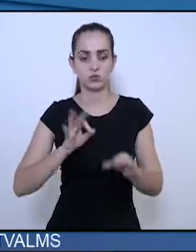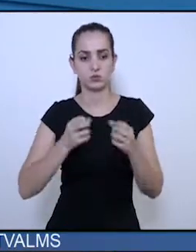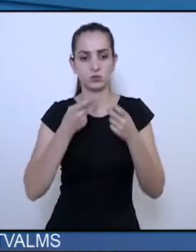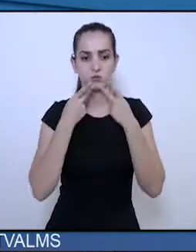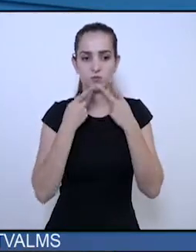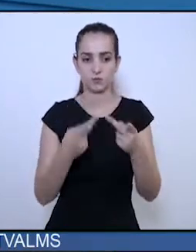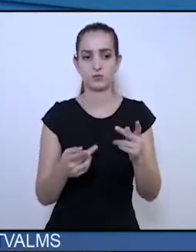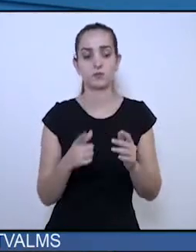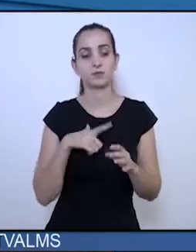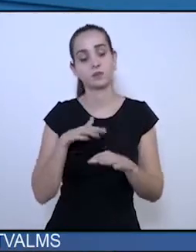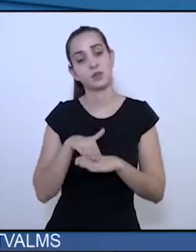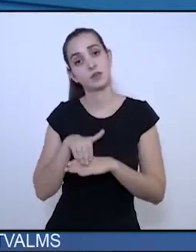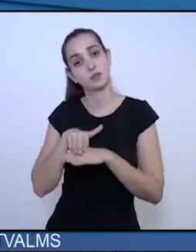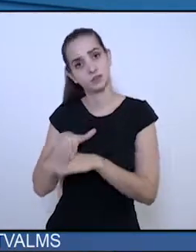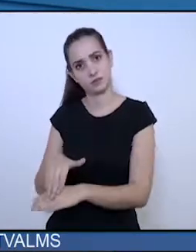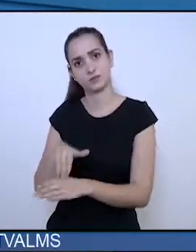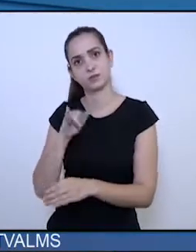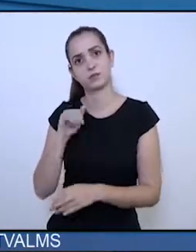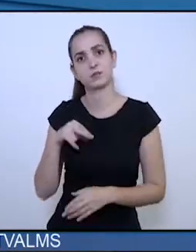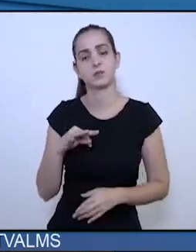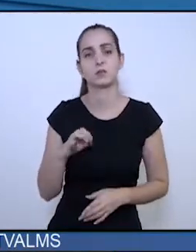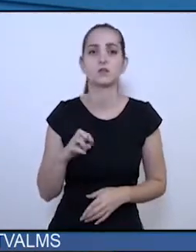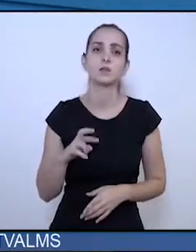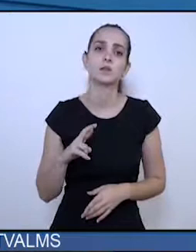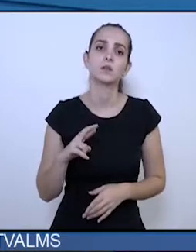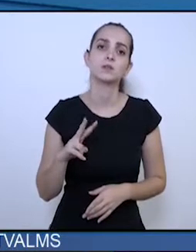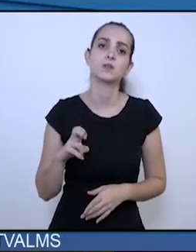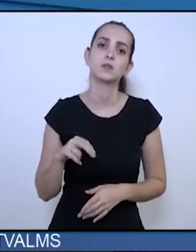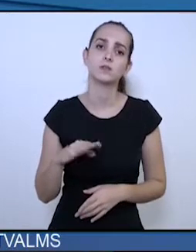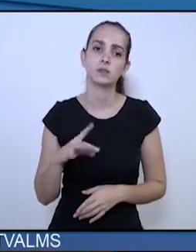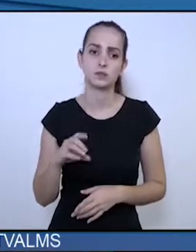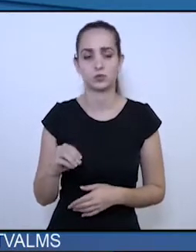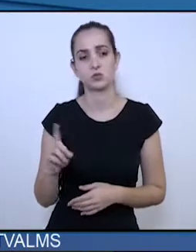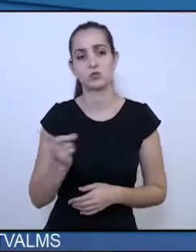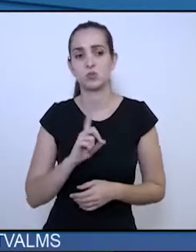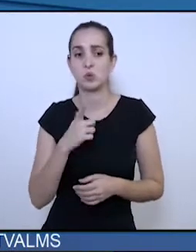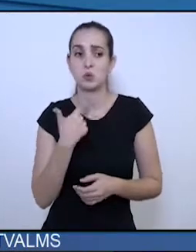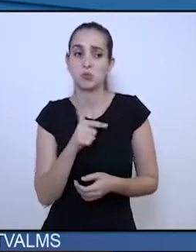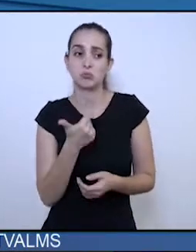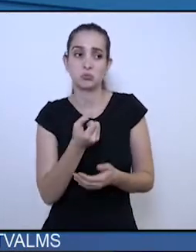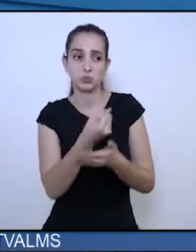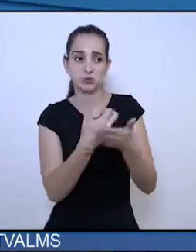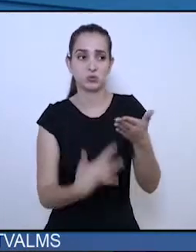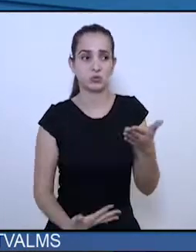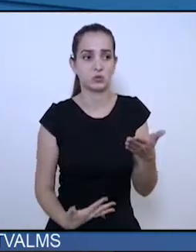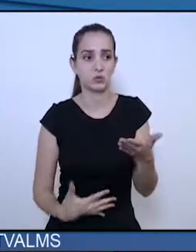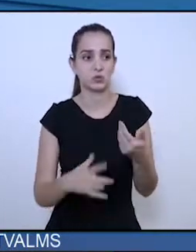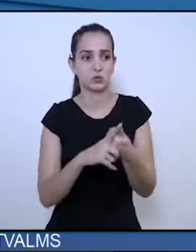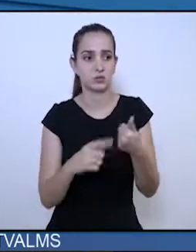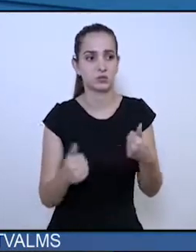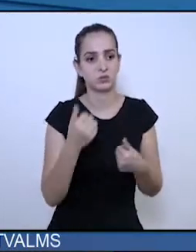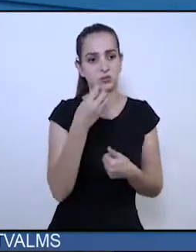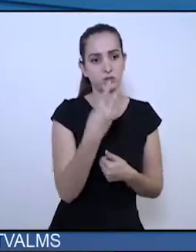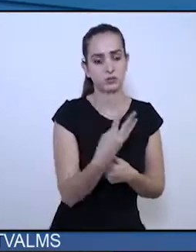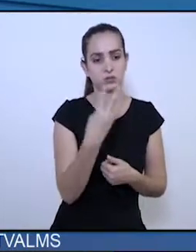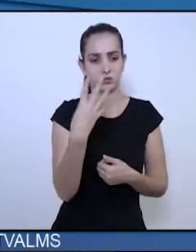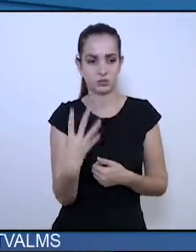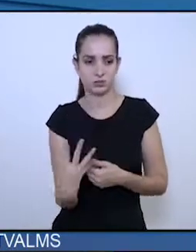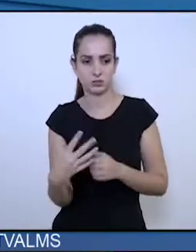seguinte: a intervenção não se fundamenta nas hipóteses previstas no artigo 34, que Vossa Excelência acabou